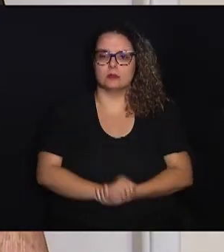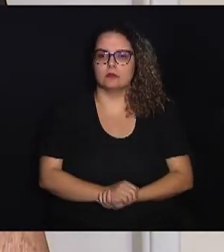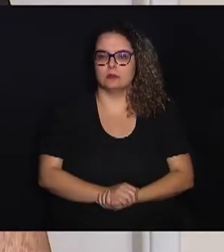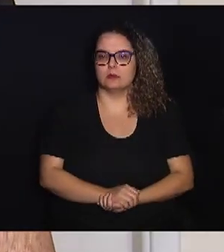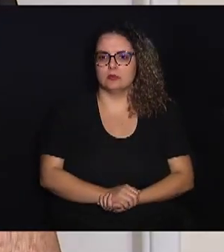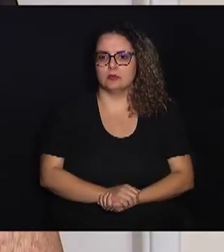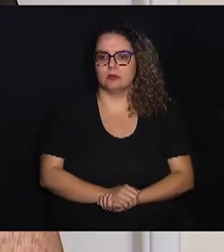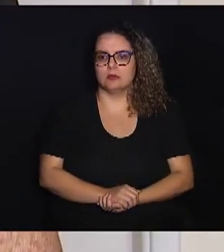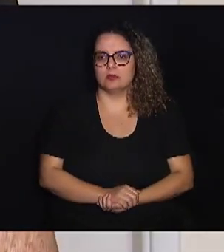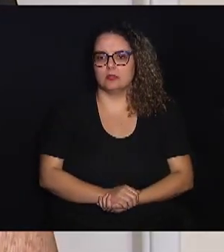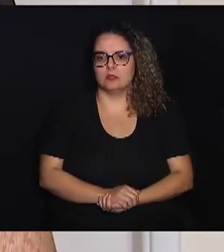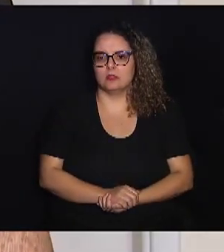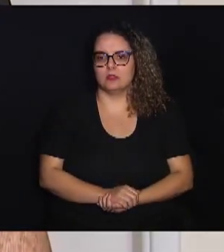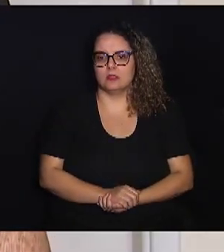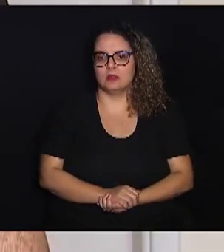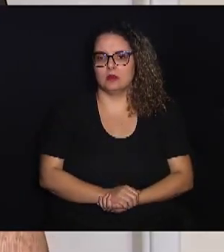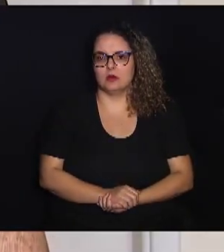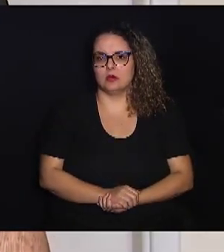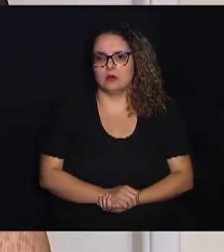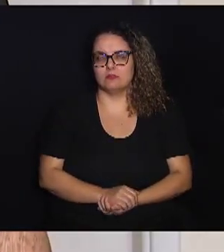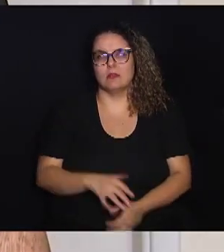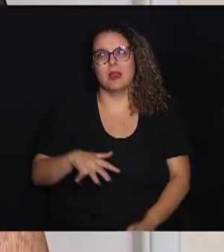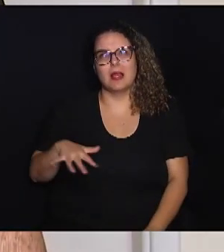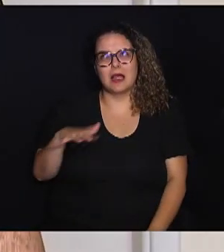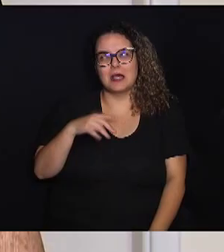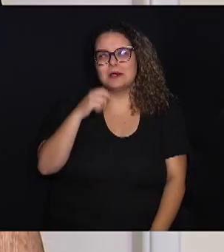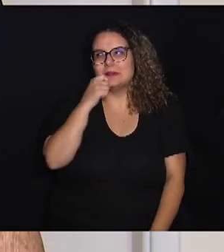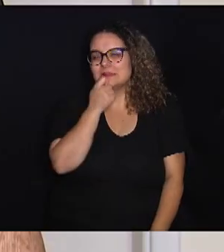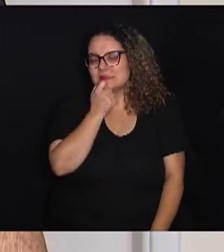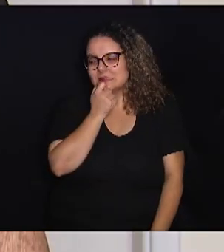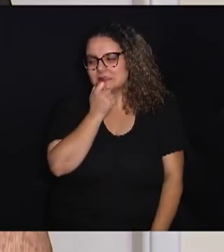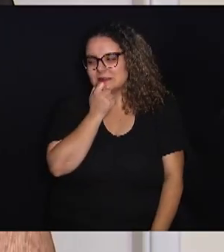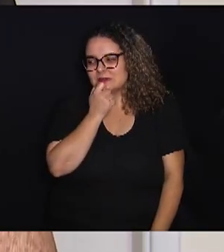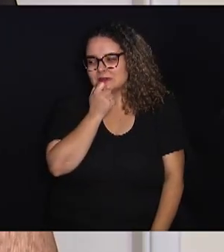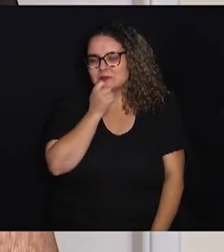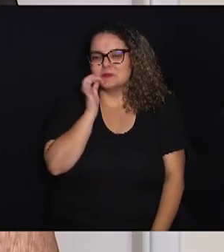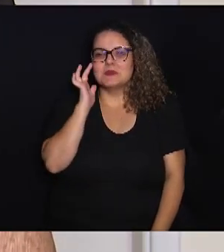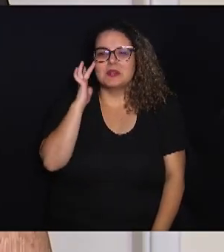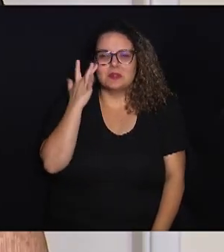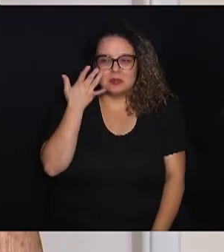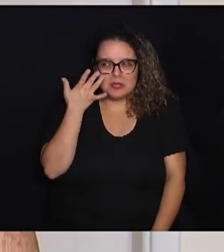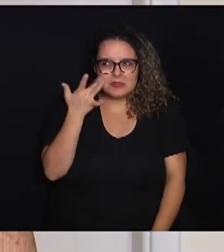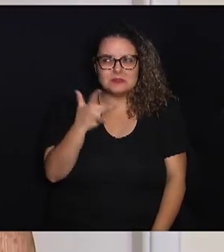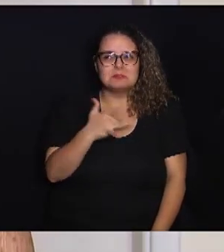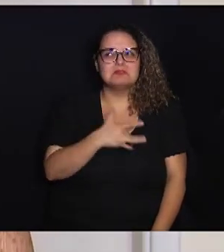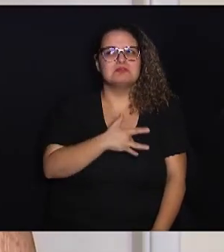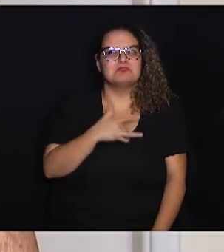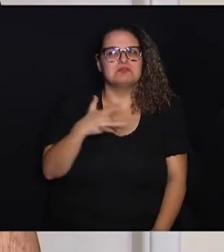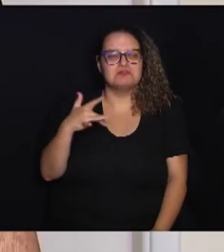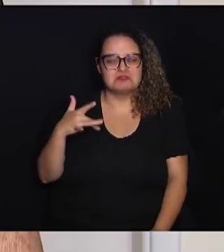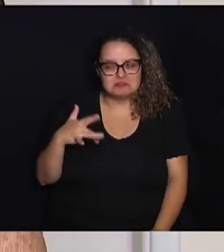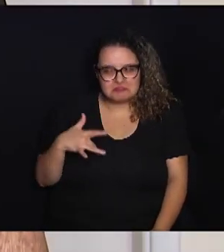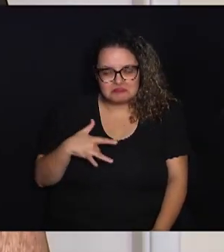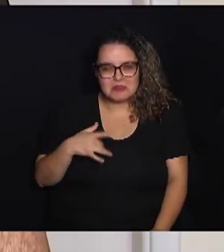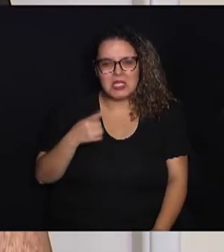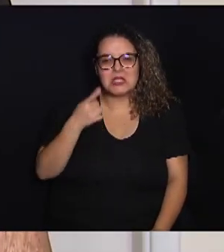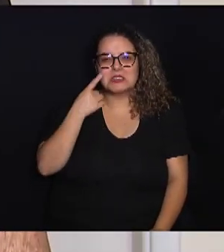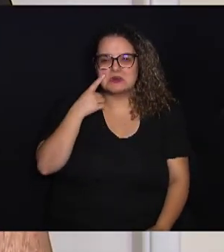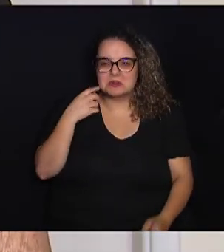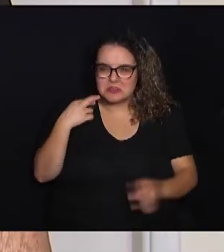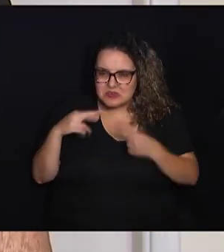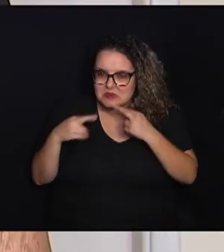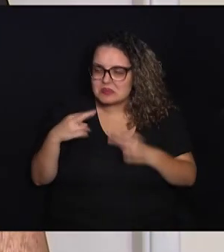A área que nós precisamos... Olha, eu acho que a saúde... A gente vê muita reclamação